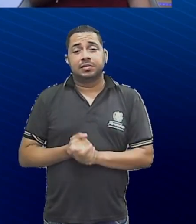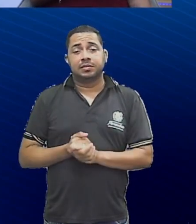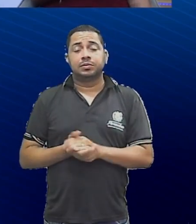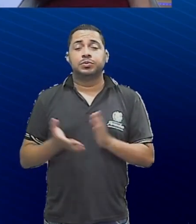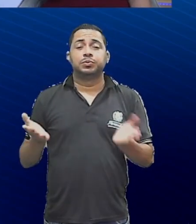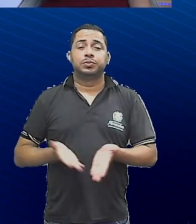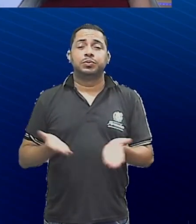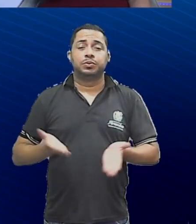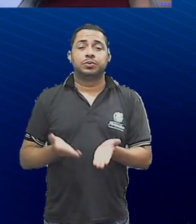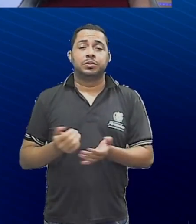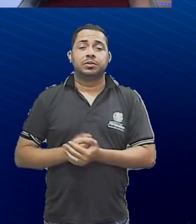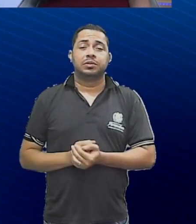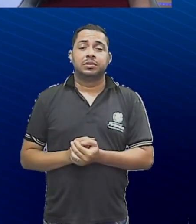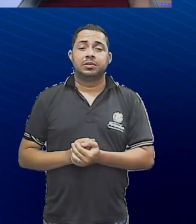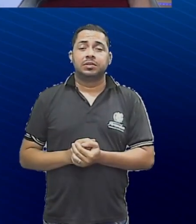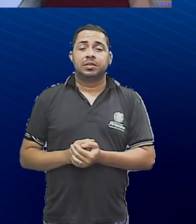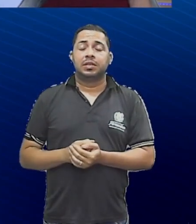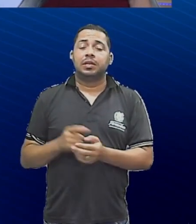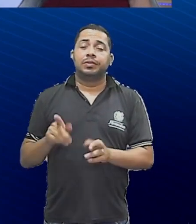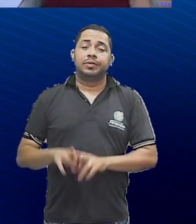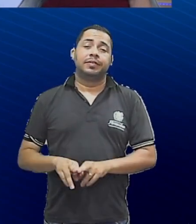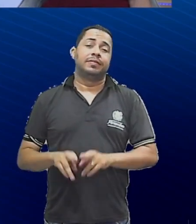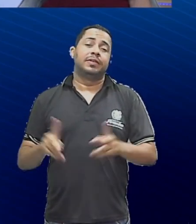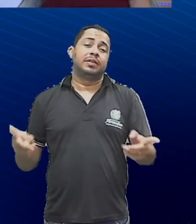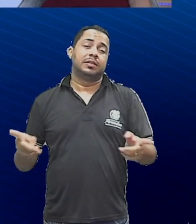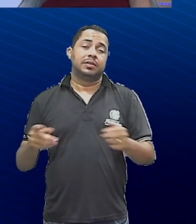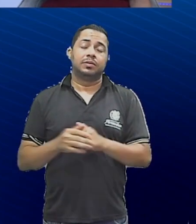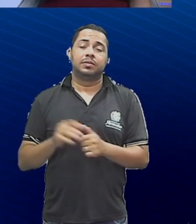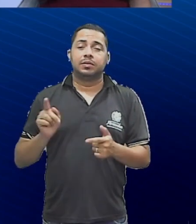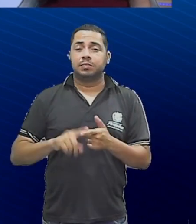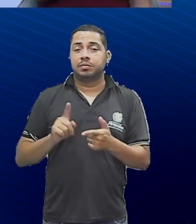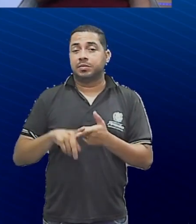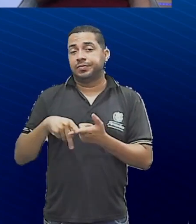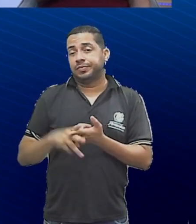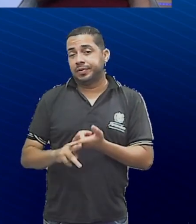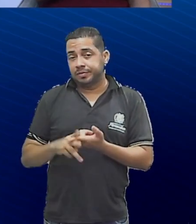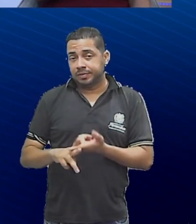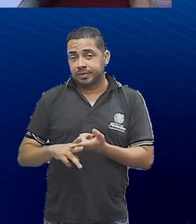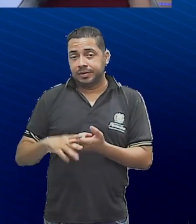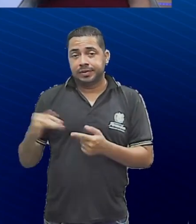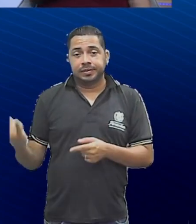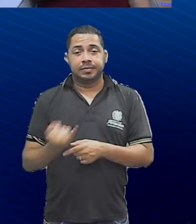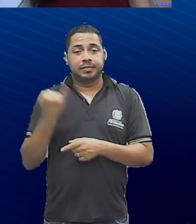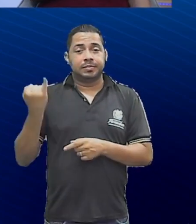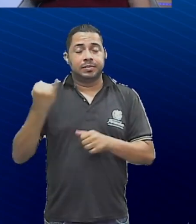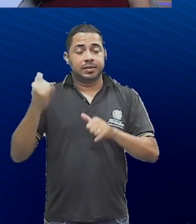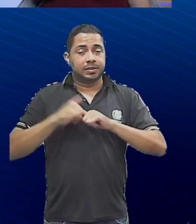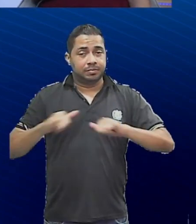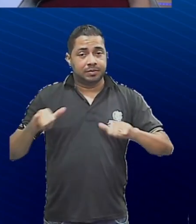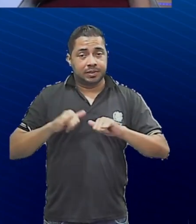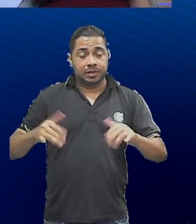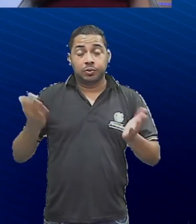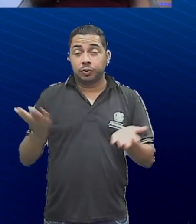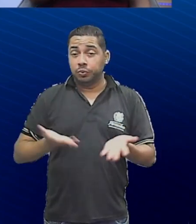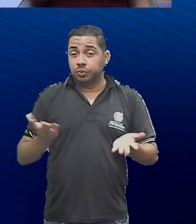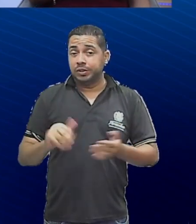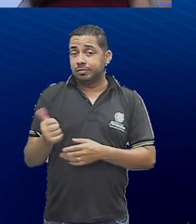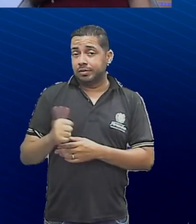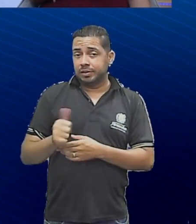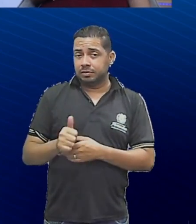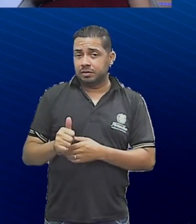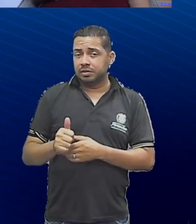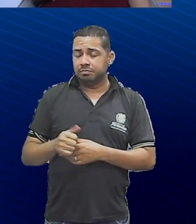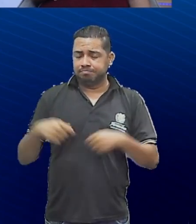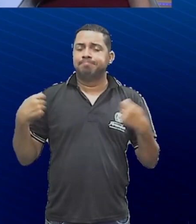Hoje, além de ser um diferencial, era uma ferramenta importante de marketing. Hoje, qualidade é